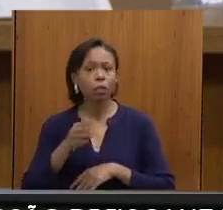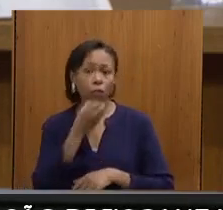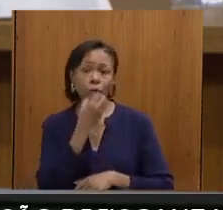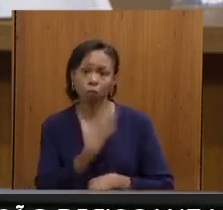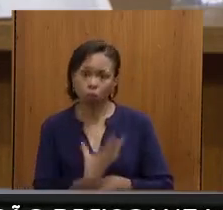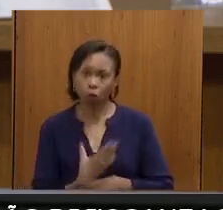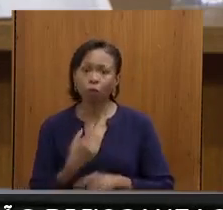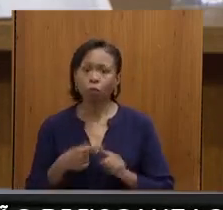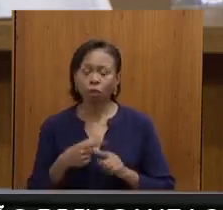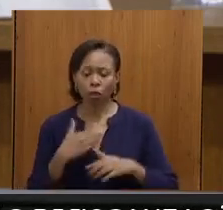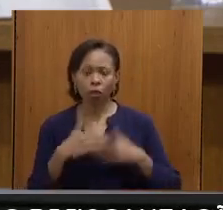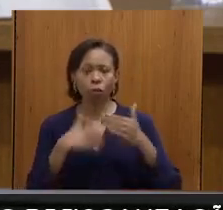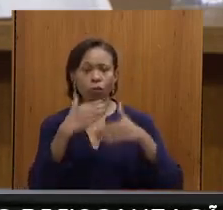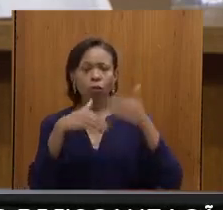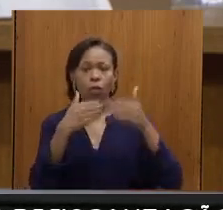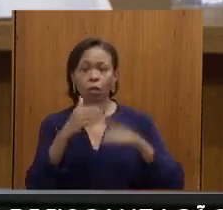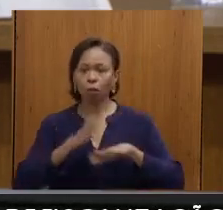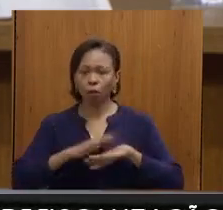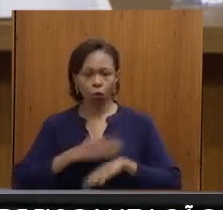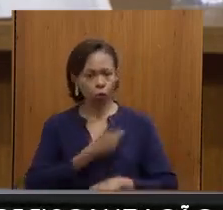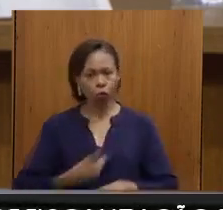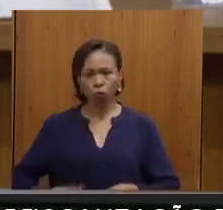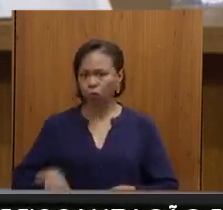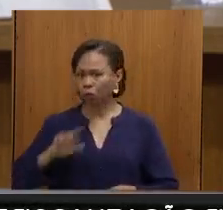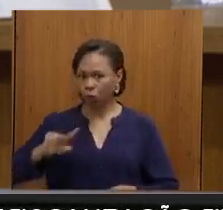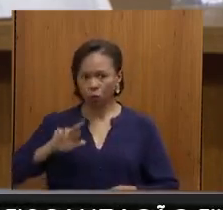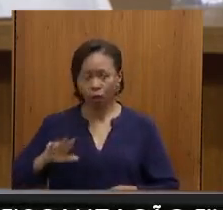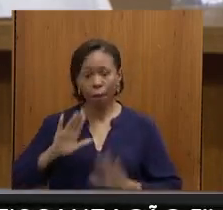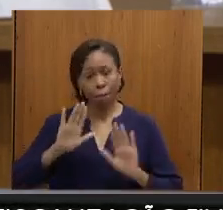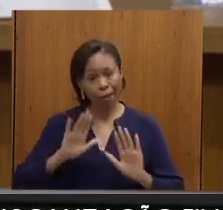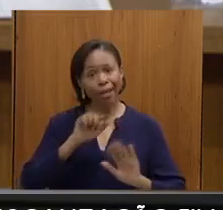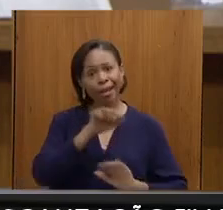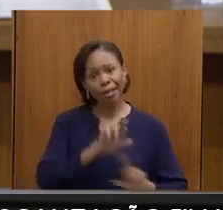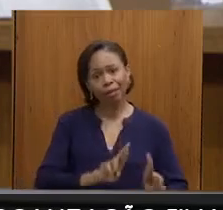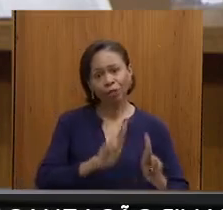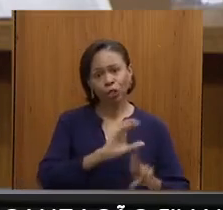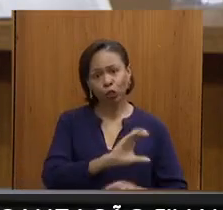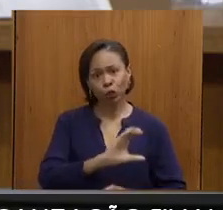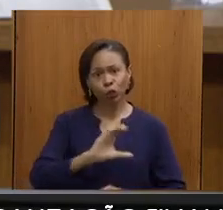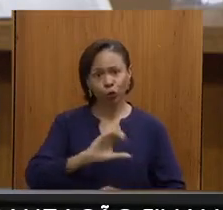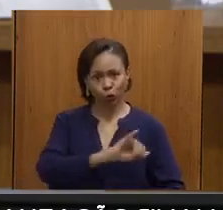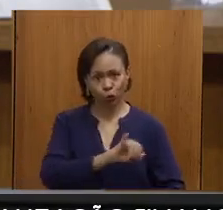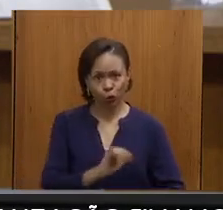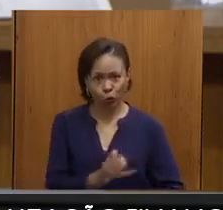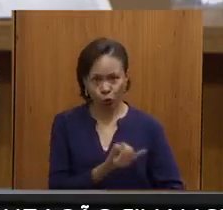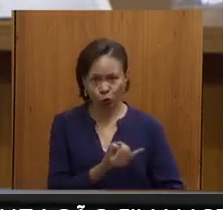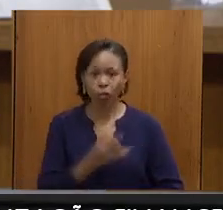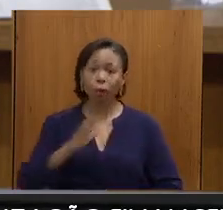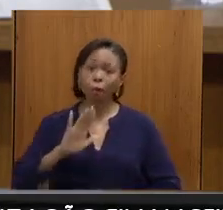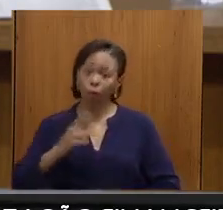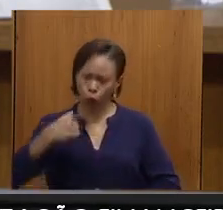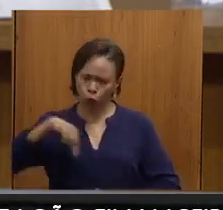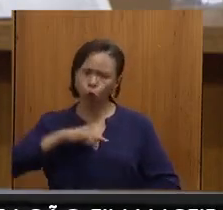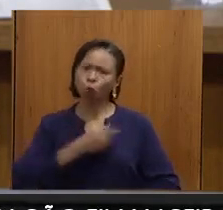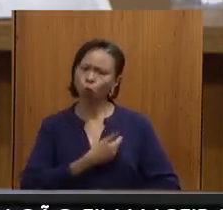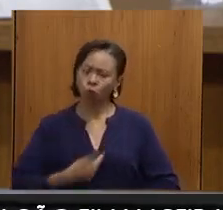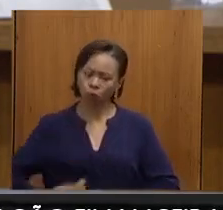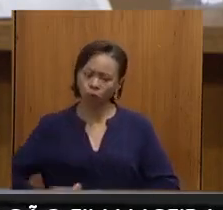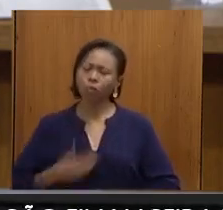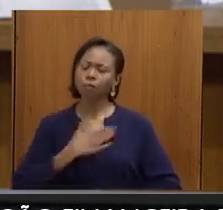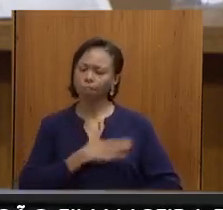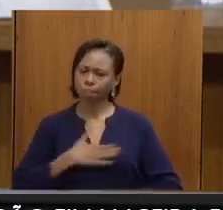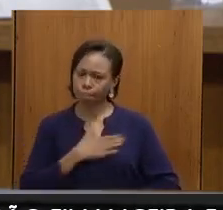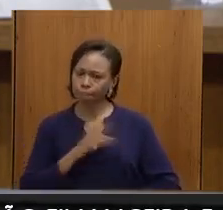O processo não é integralmente conduzido por nós, é conduzido pelo Conselho Nacional de Justiça, mas teremos o maior prazer em estar aqui sempre na